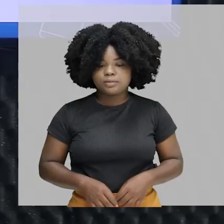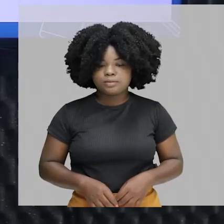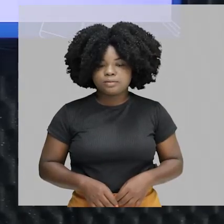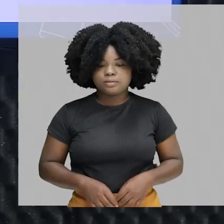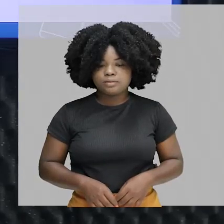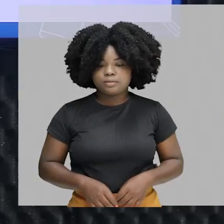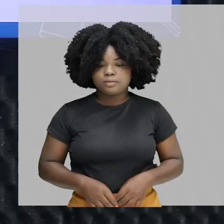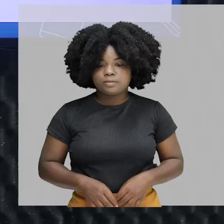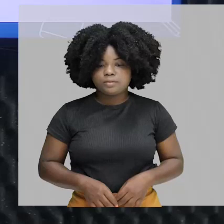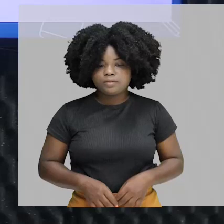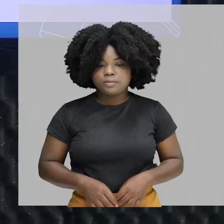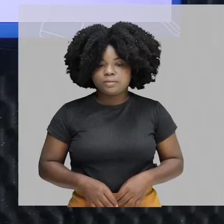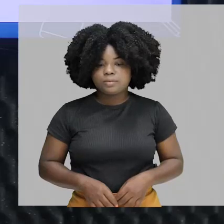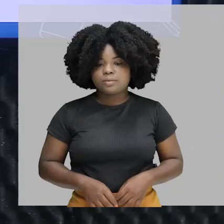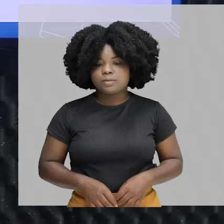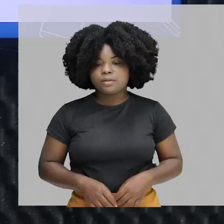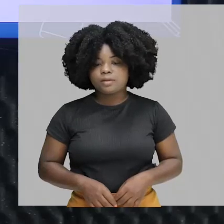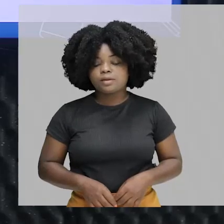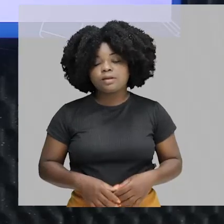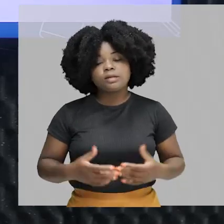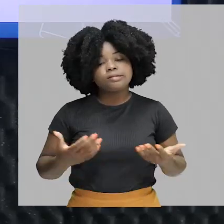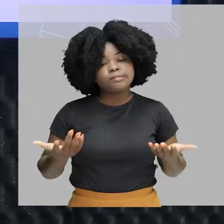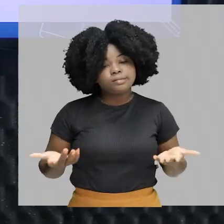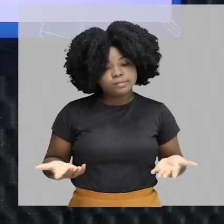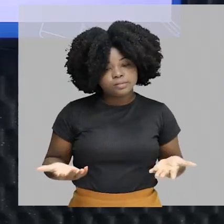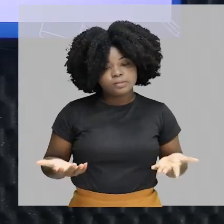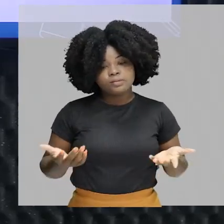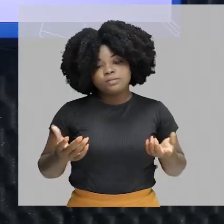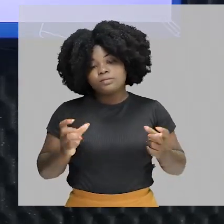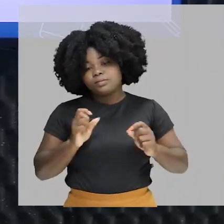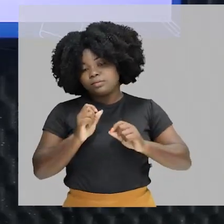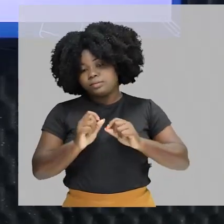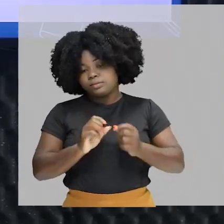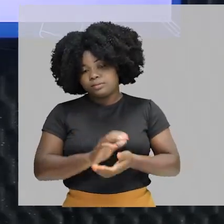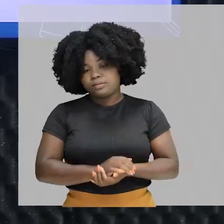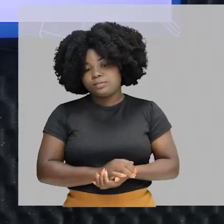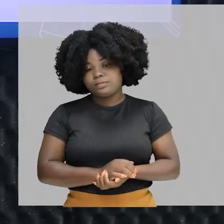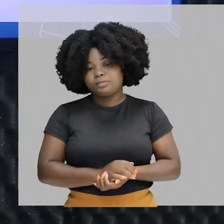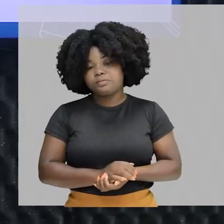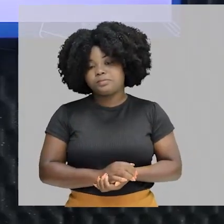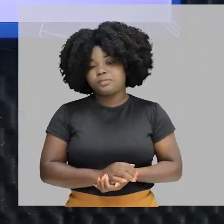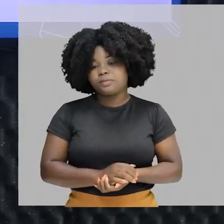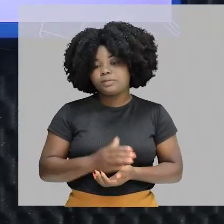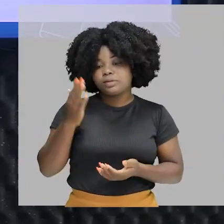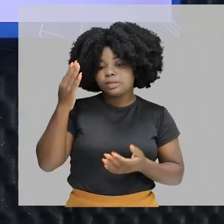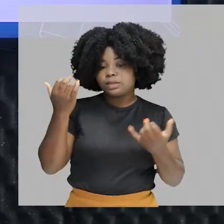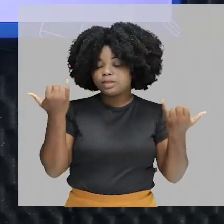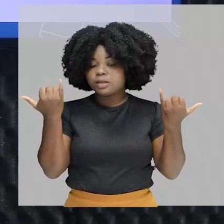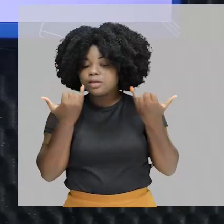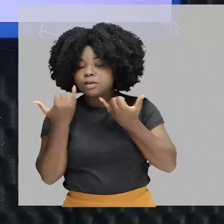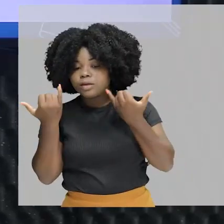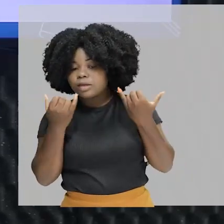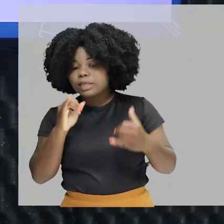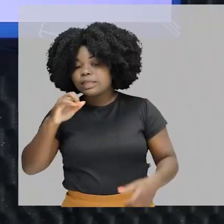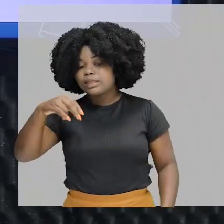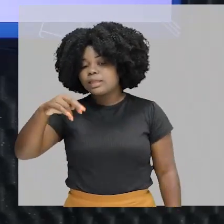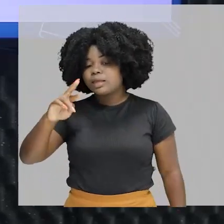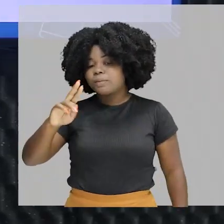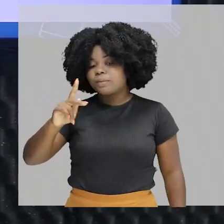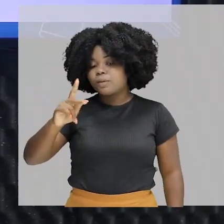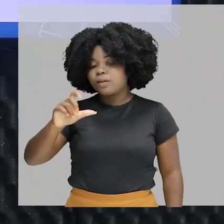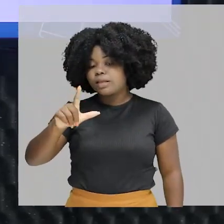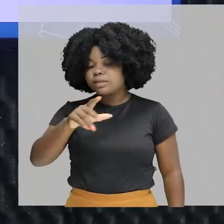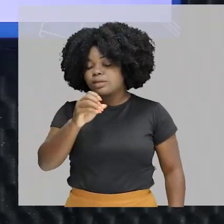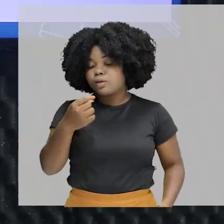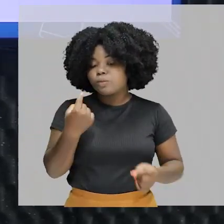PG. Veja, aparentemente, né, só fui entender que tinha uma interpolação porque